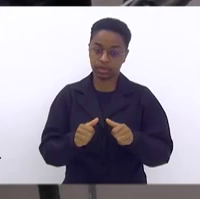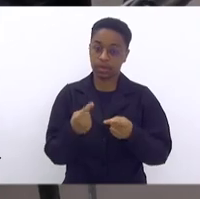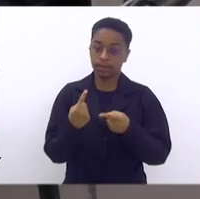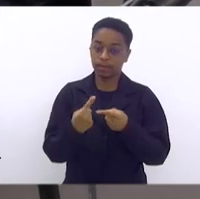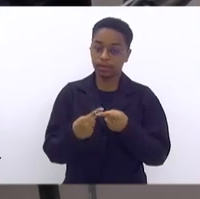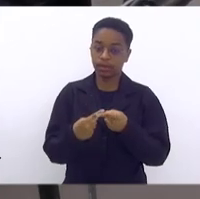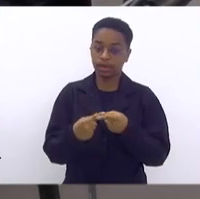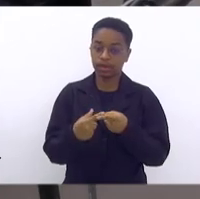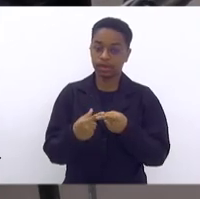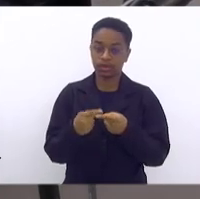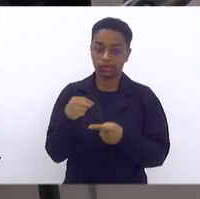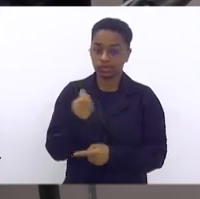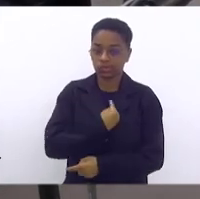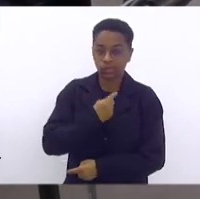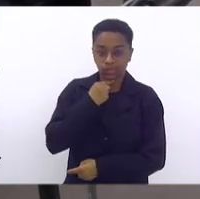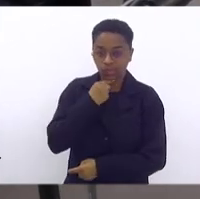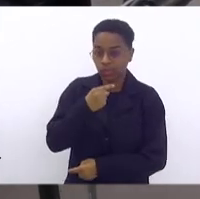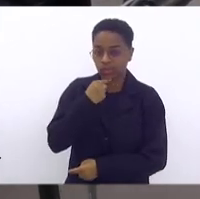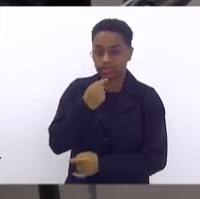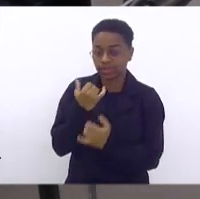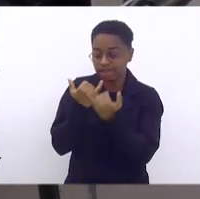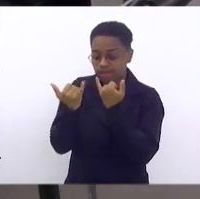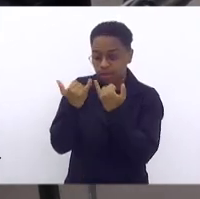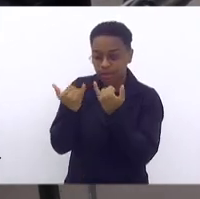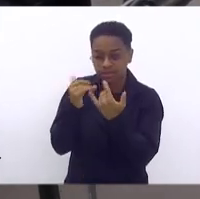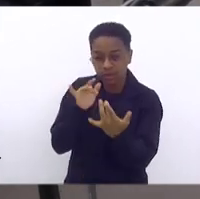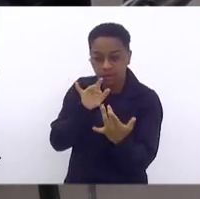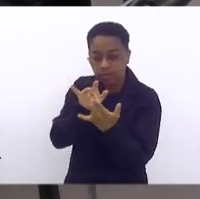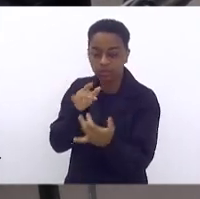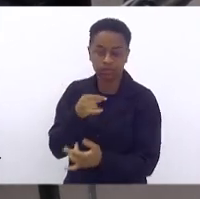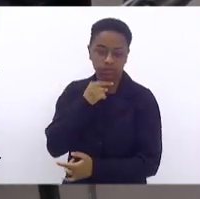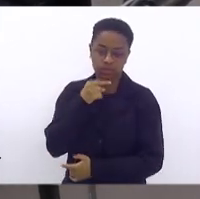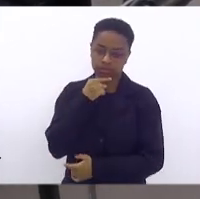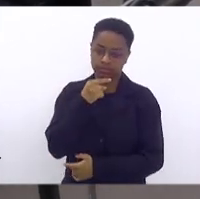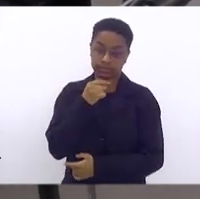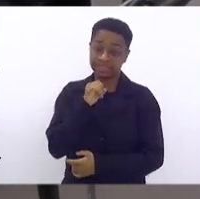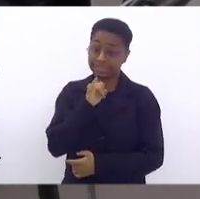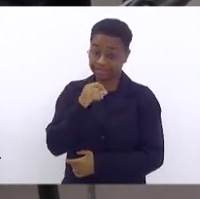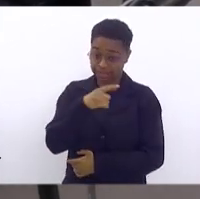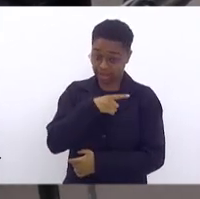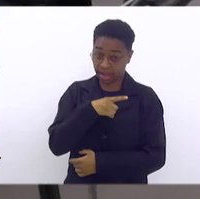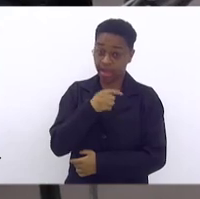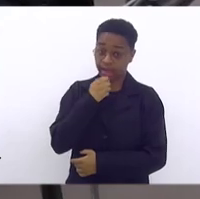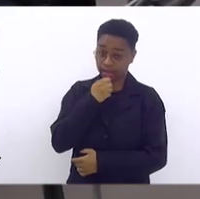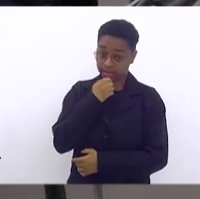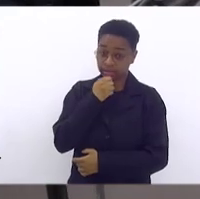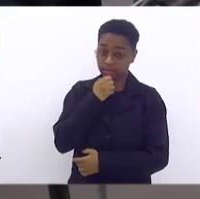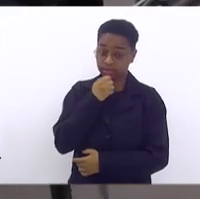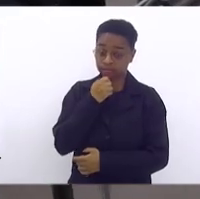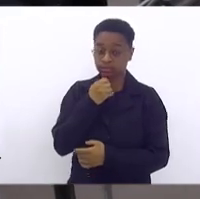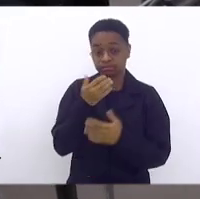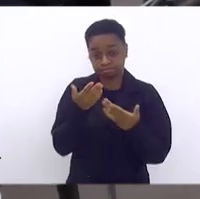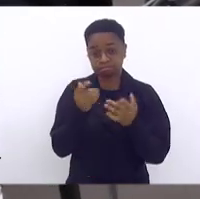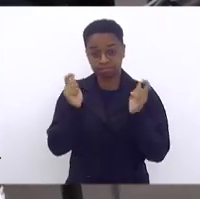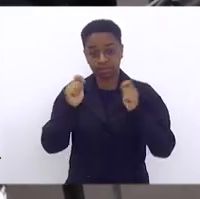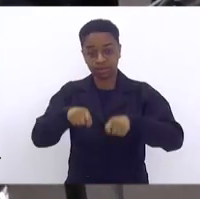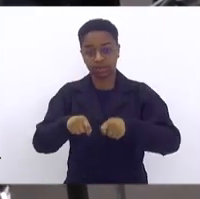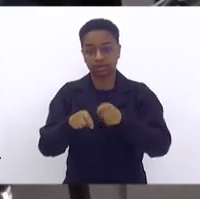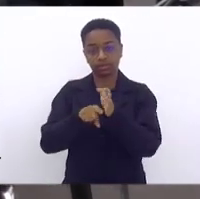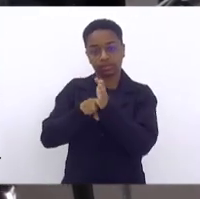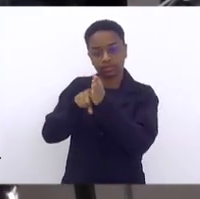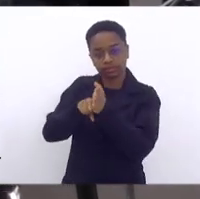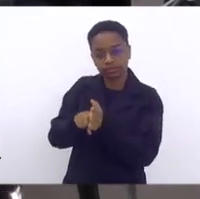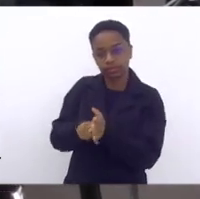não temos mais acesso a esses dados. Se a gente ainda tivesse acesso à API pública do Twitter, a gente